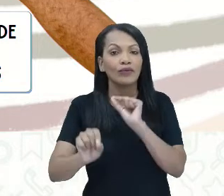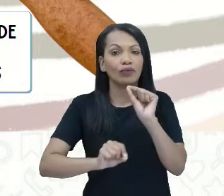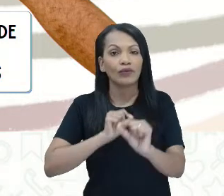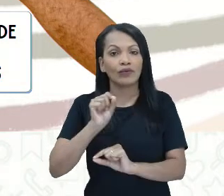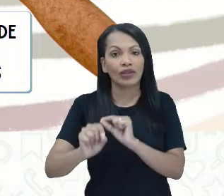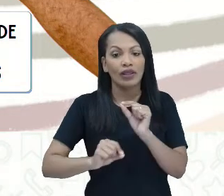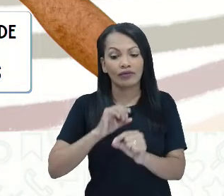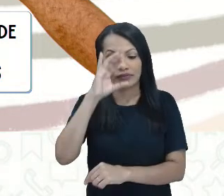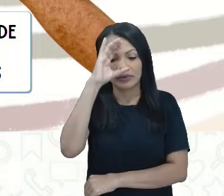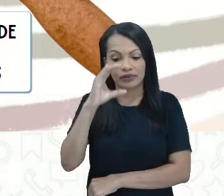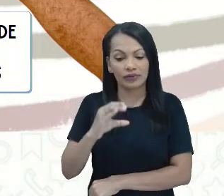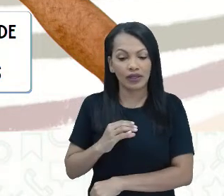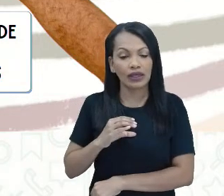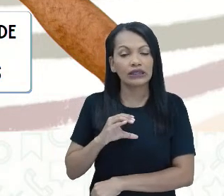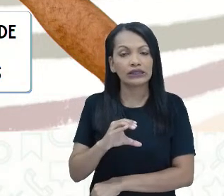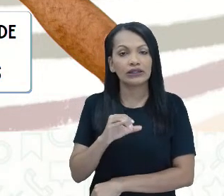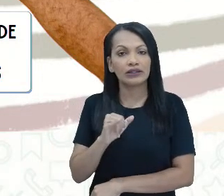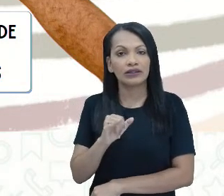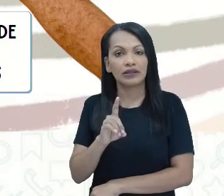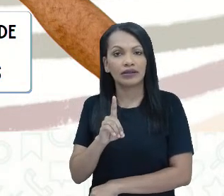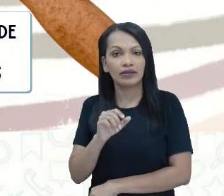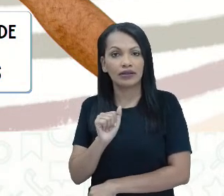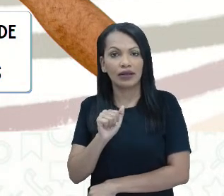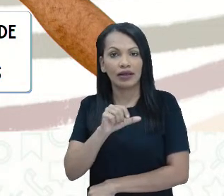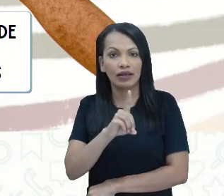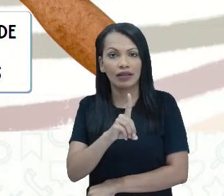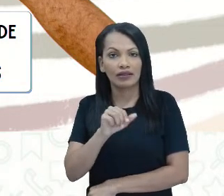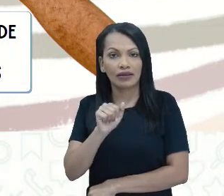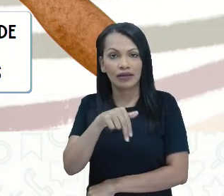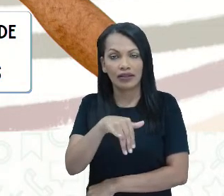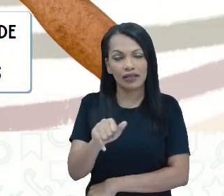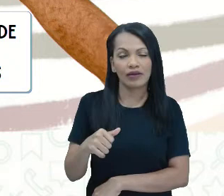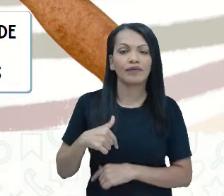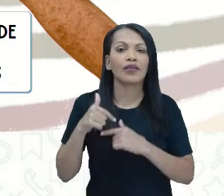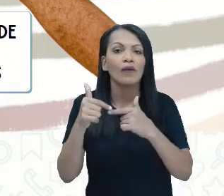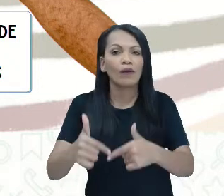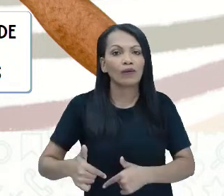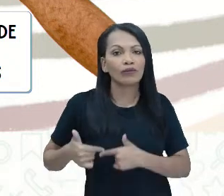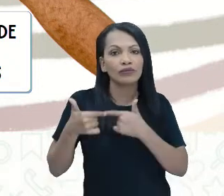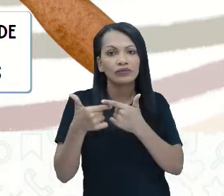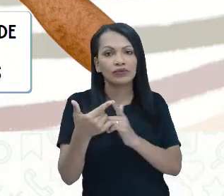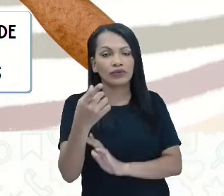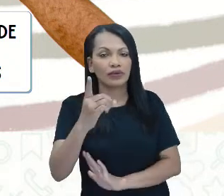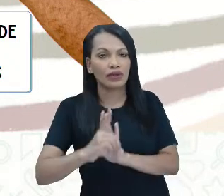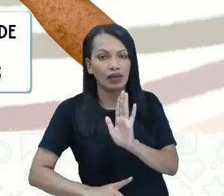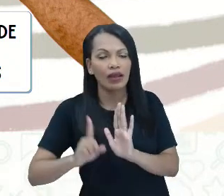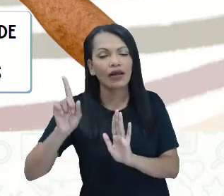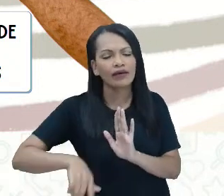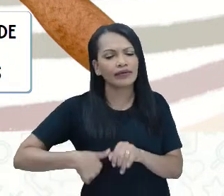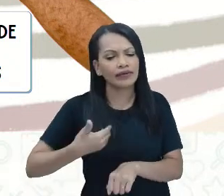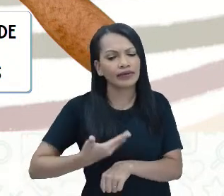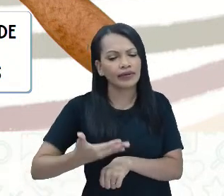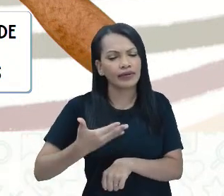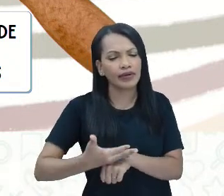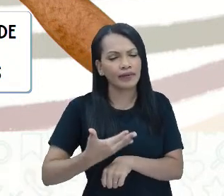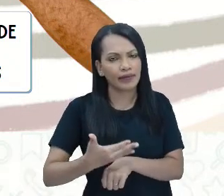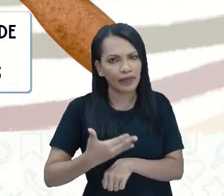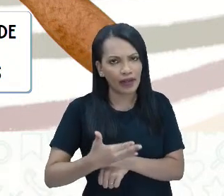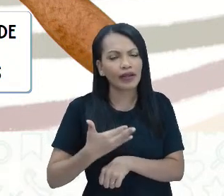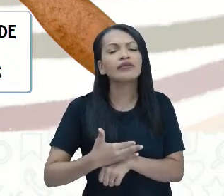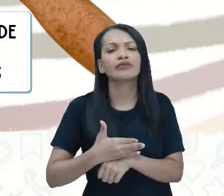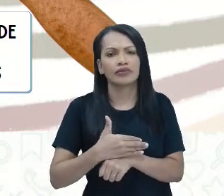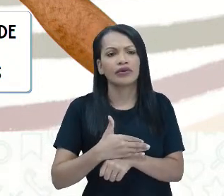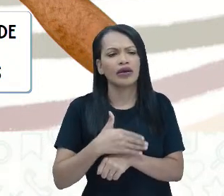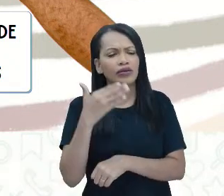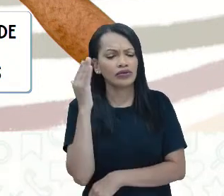quer trazer, né? O que é que a cidadania quer dizer? Lutar pelos direitos, é o exercício da democracia, né? A